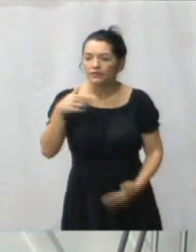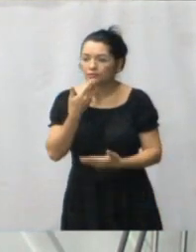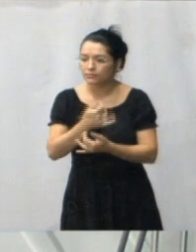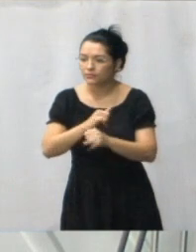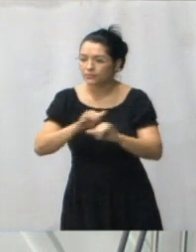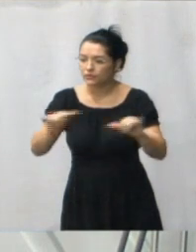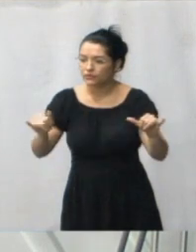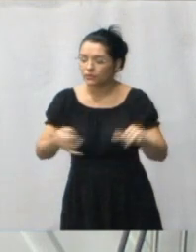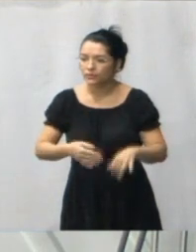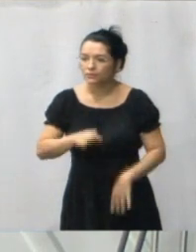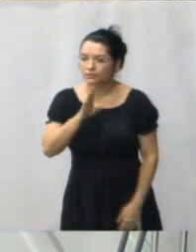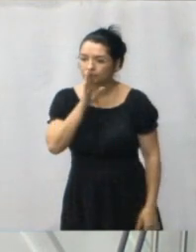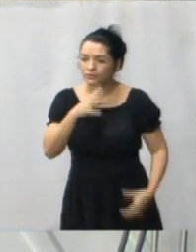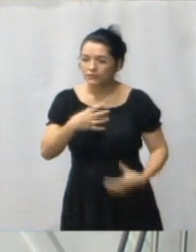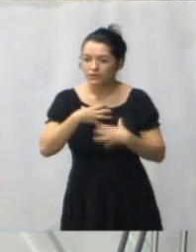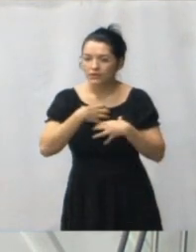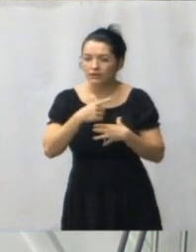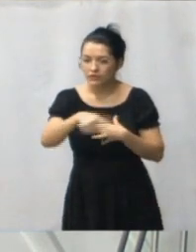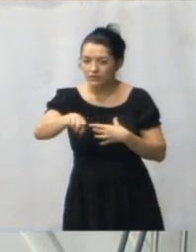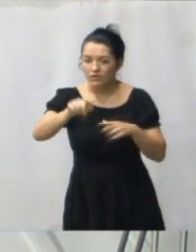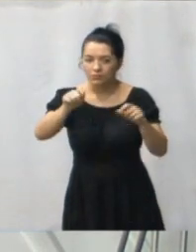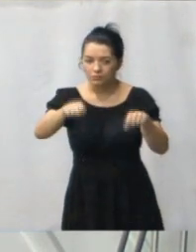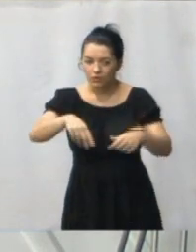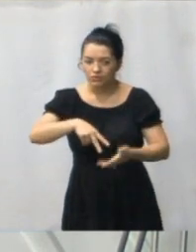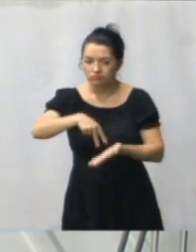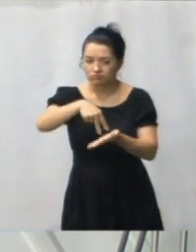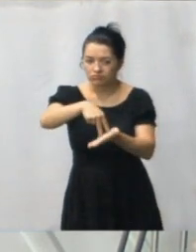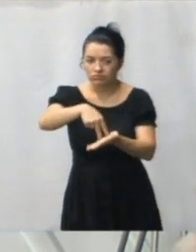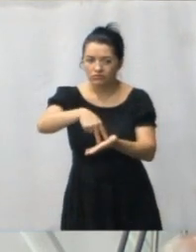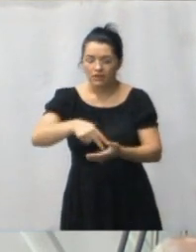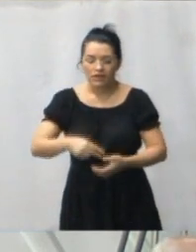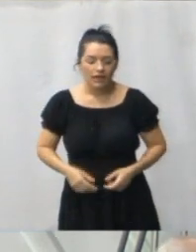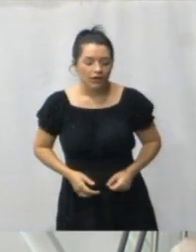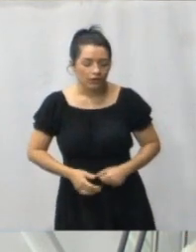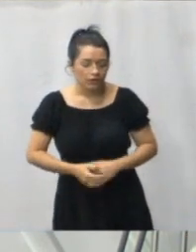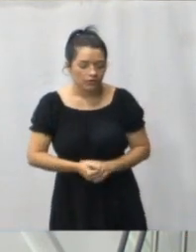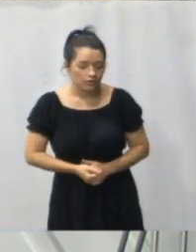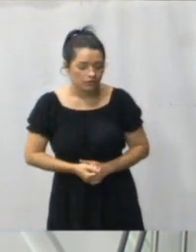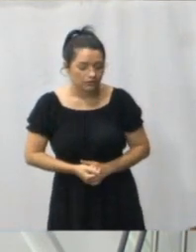presentes que puderem, que se coloquem em posição de respeito.